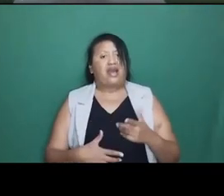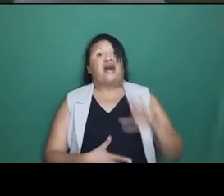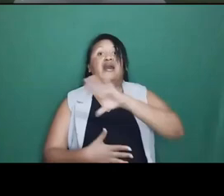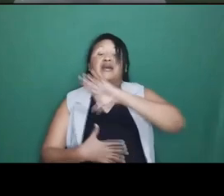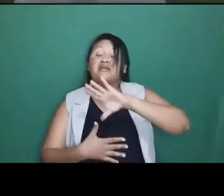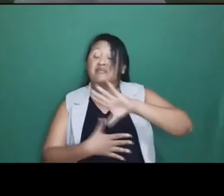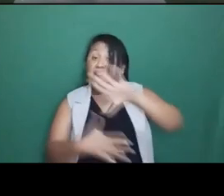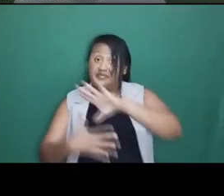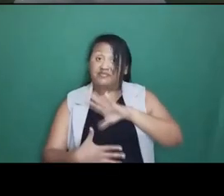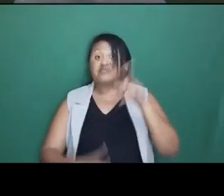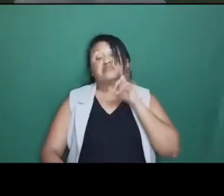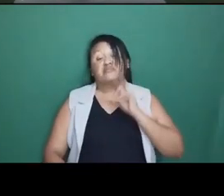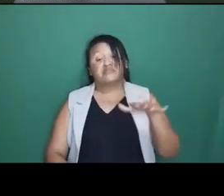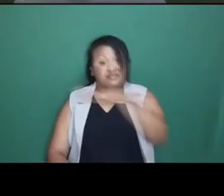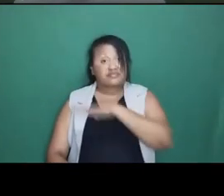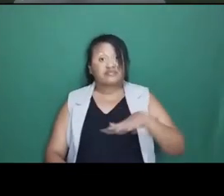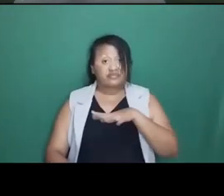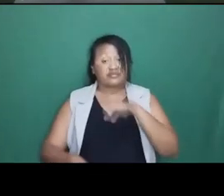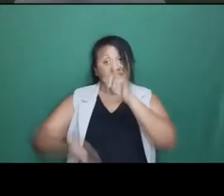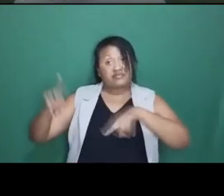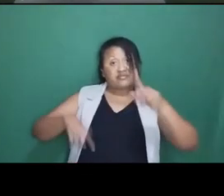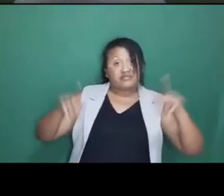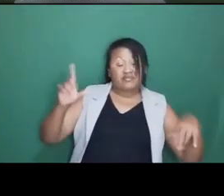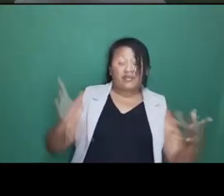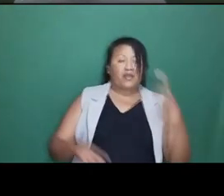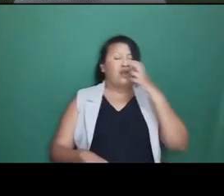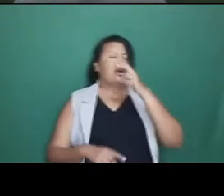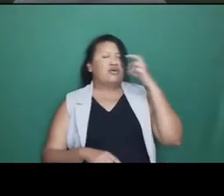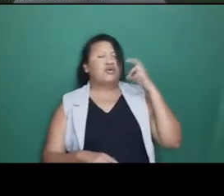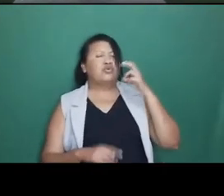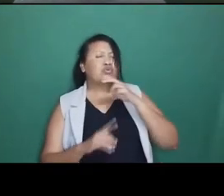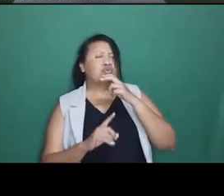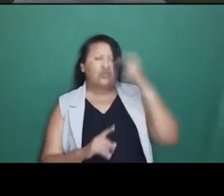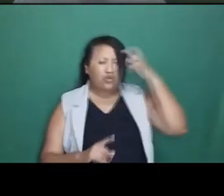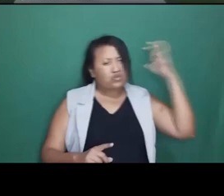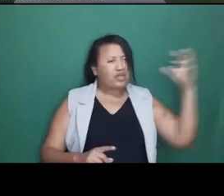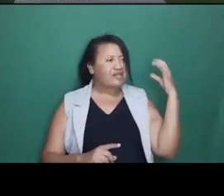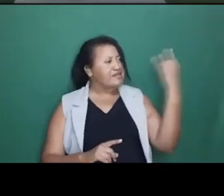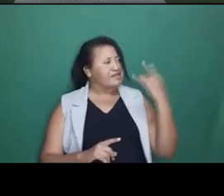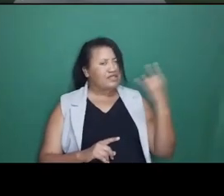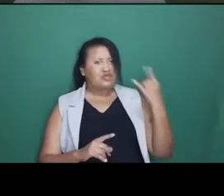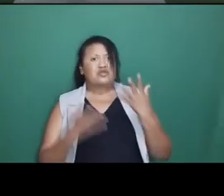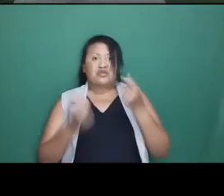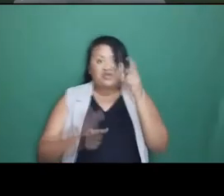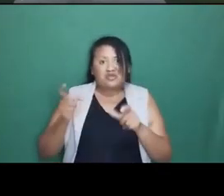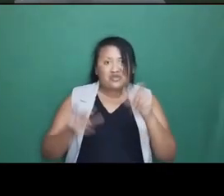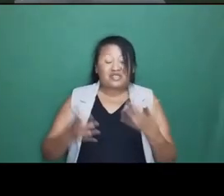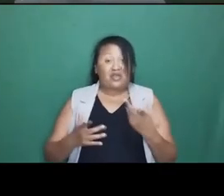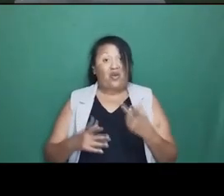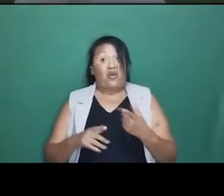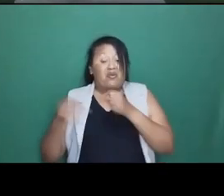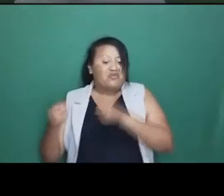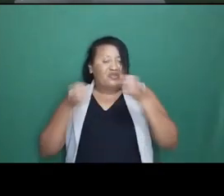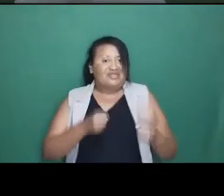dos meios pois os produtos culturais seduzem muita gente por sua potência militar Econômica eles